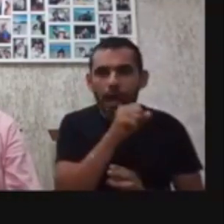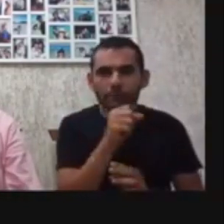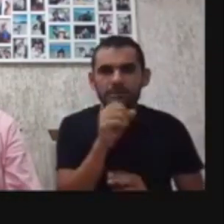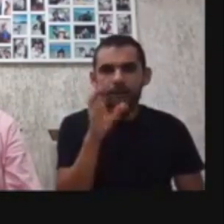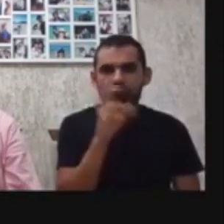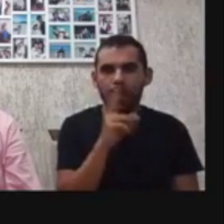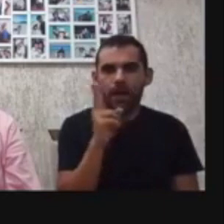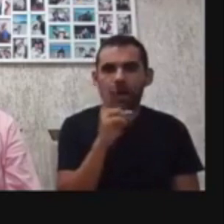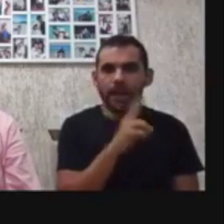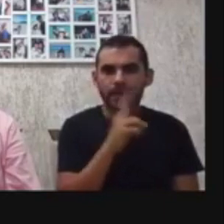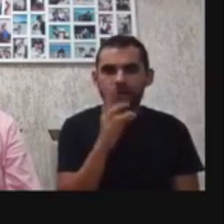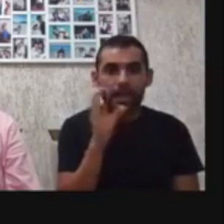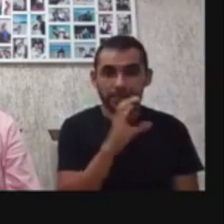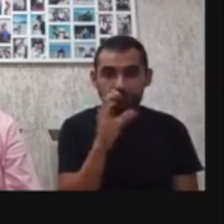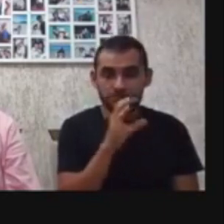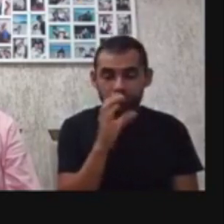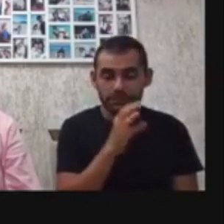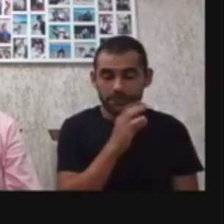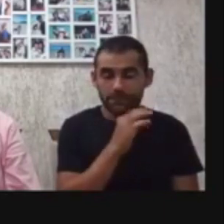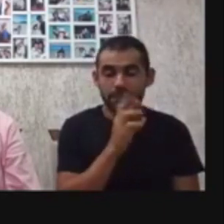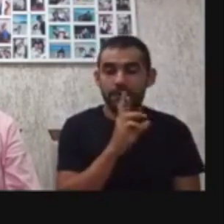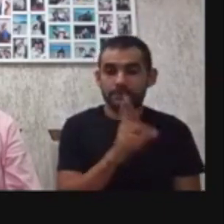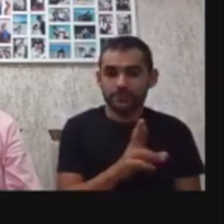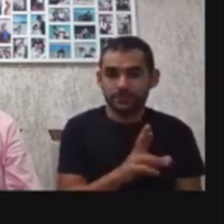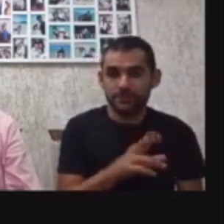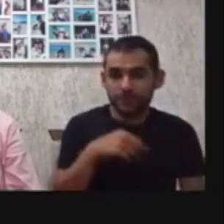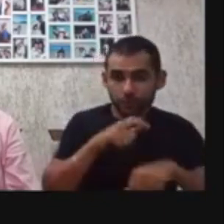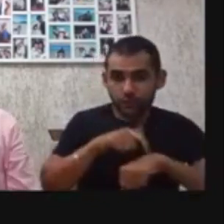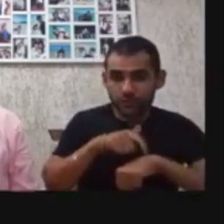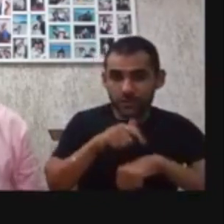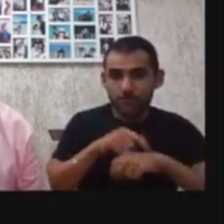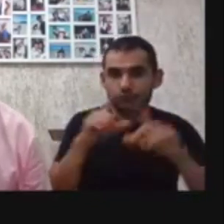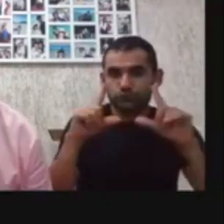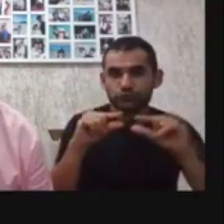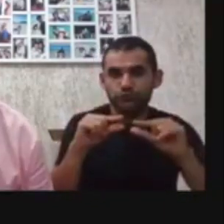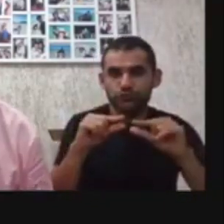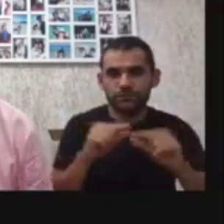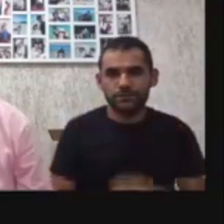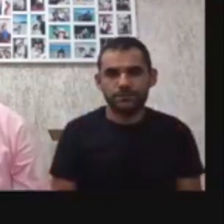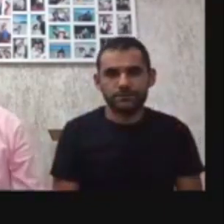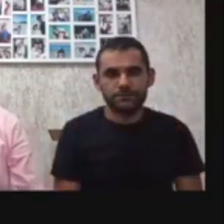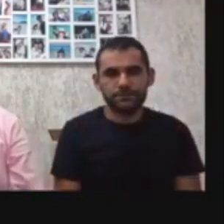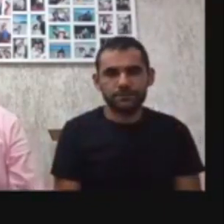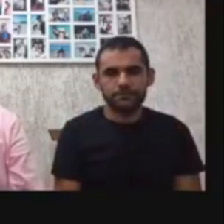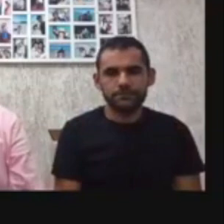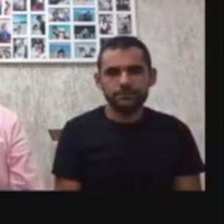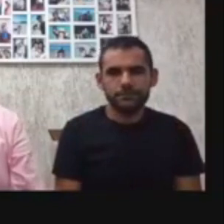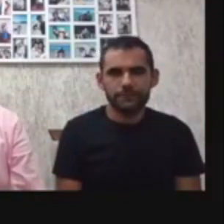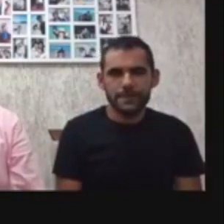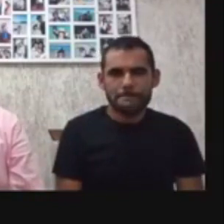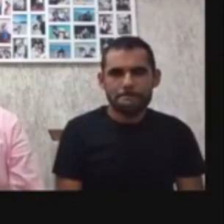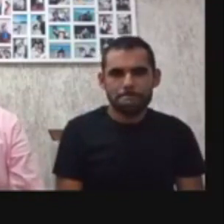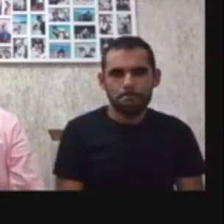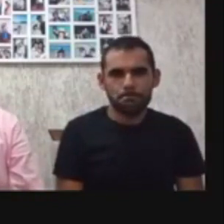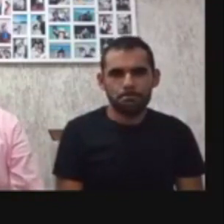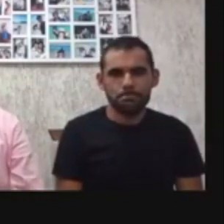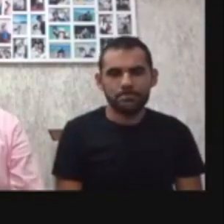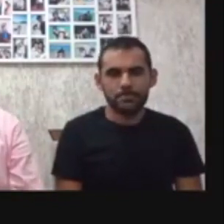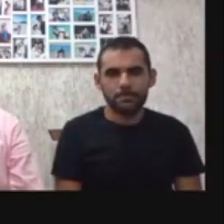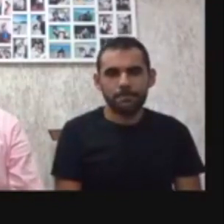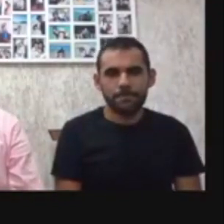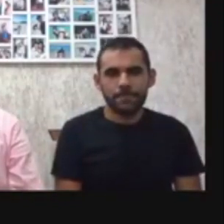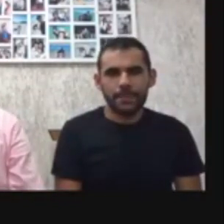tempo, alguns temas aqui para passar, e o nosso tempo está se esgotando, tá bom? Só para a gente passar por todos os